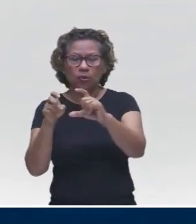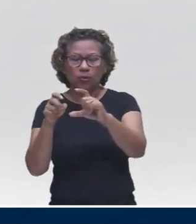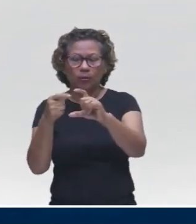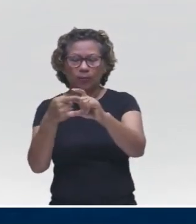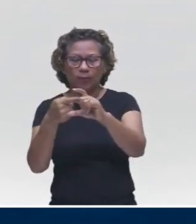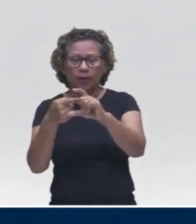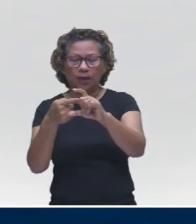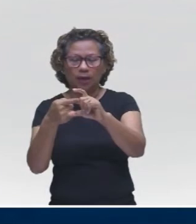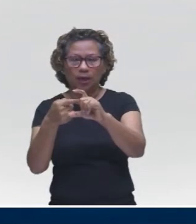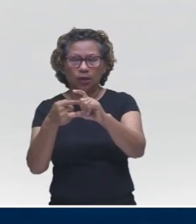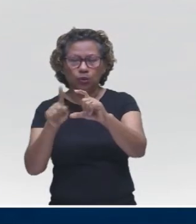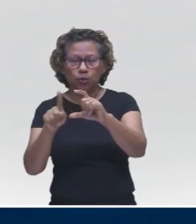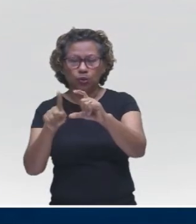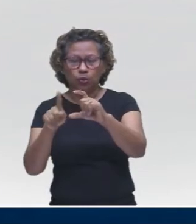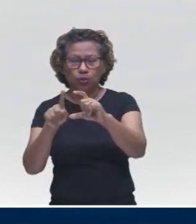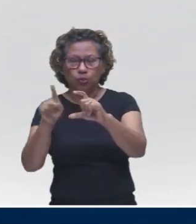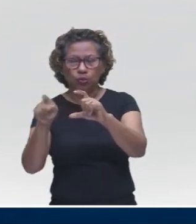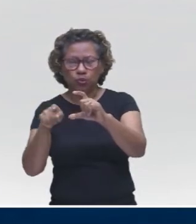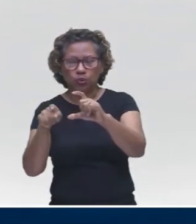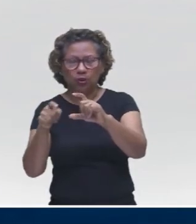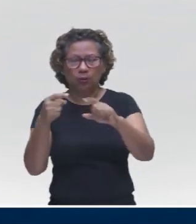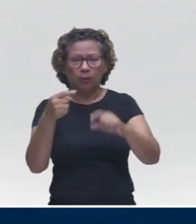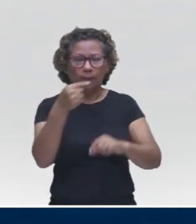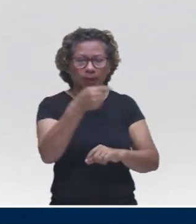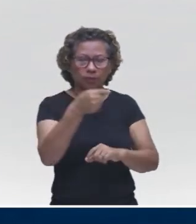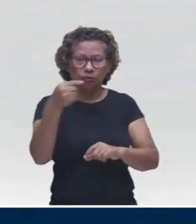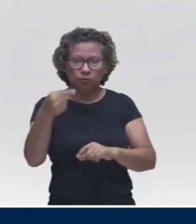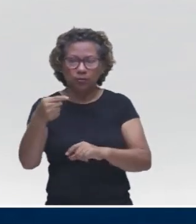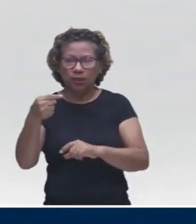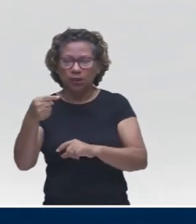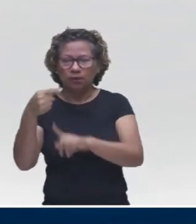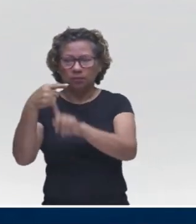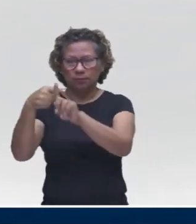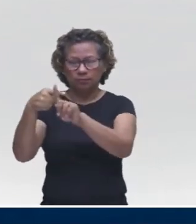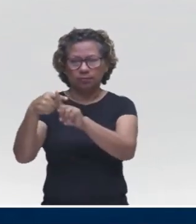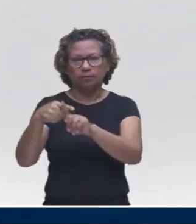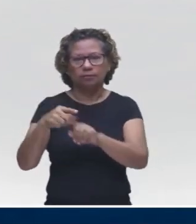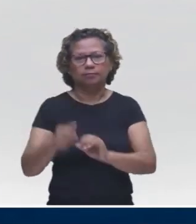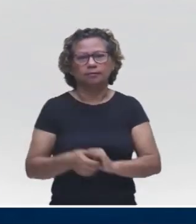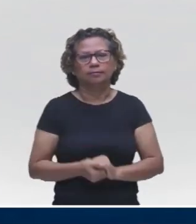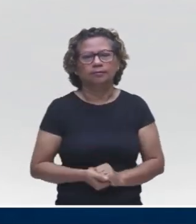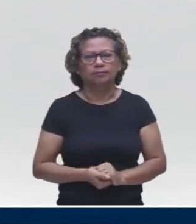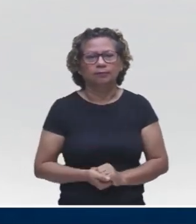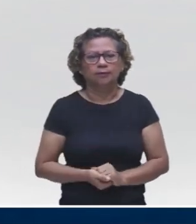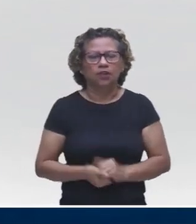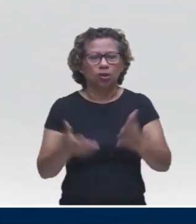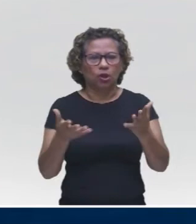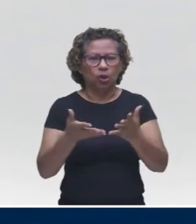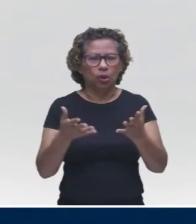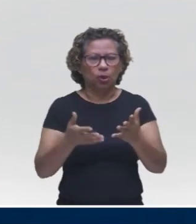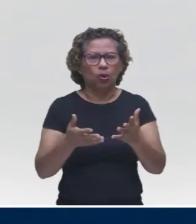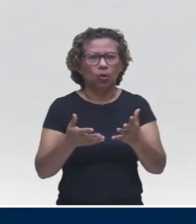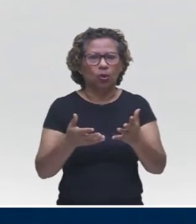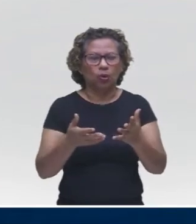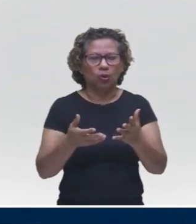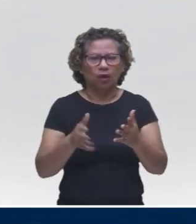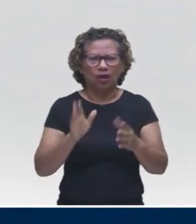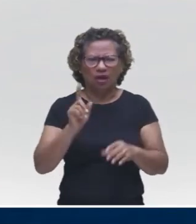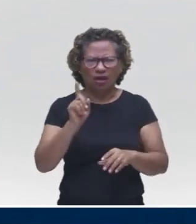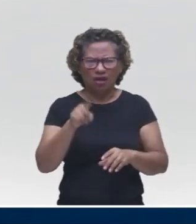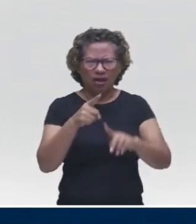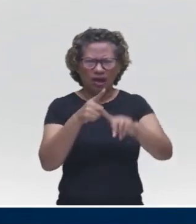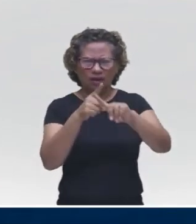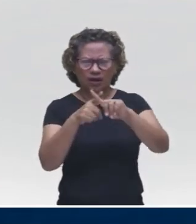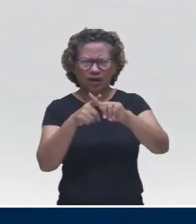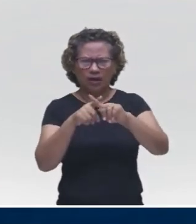ser positivos. E x vai ser igual a 5 sobre 3. No gráfico, isso daqui não vai ficar visível, né? 5